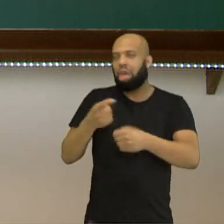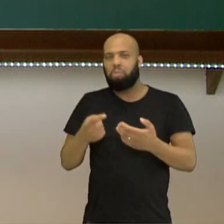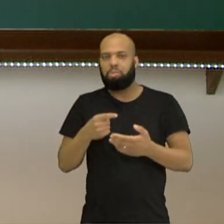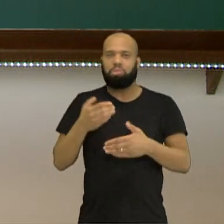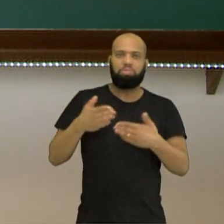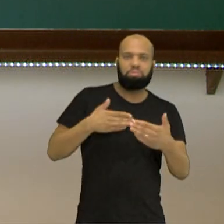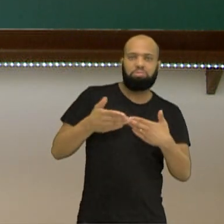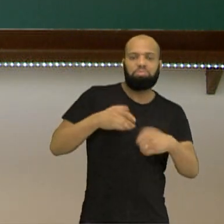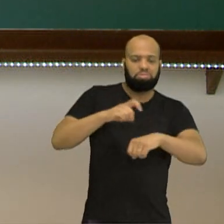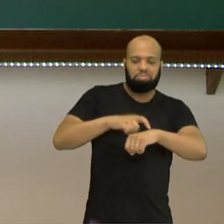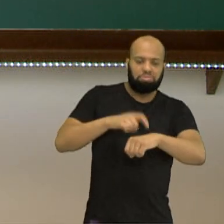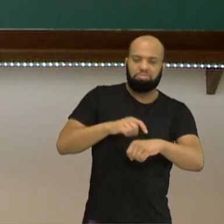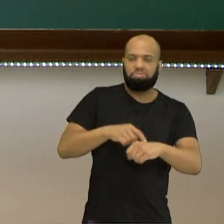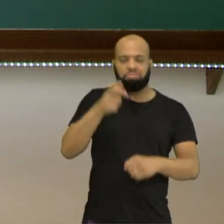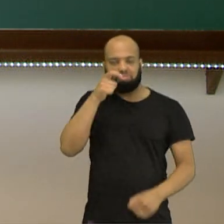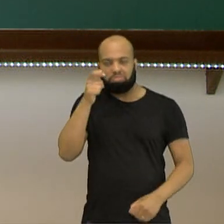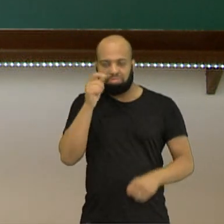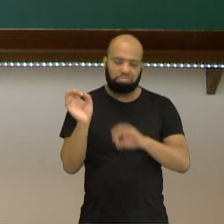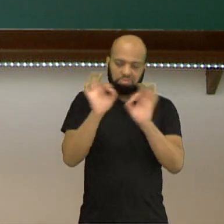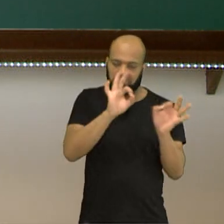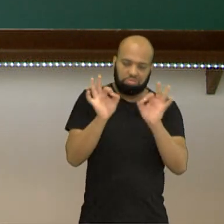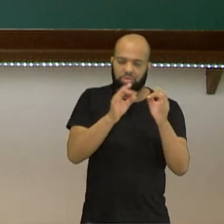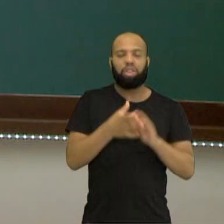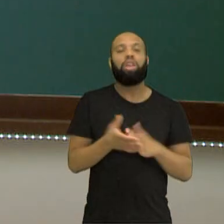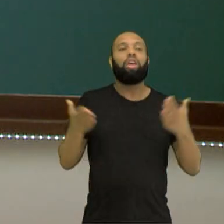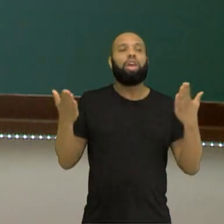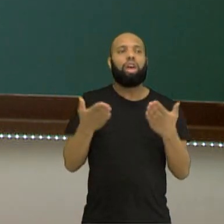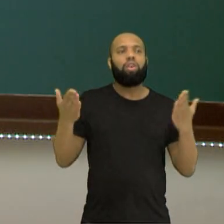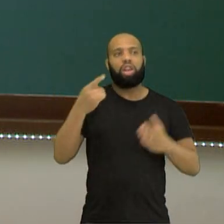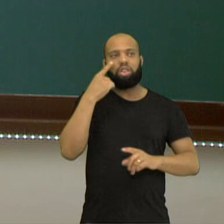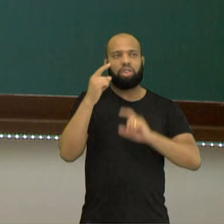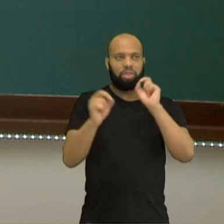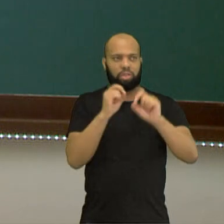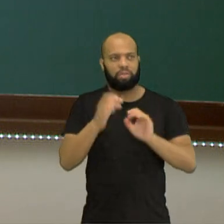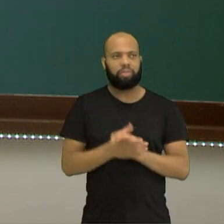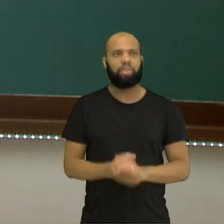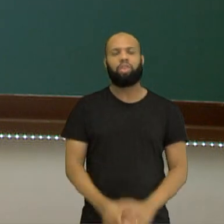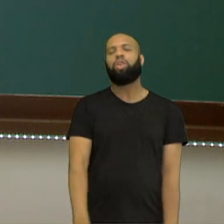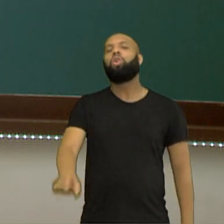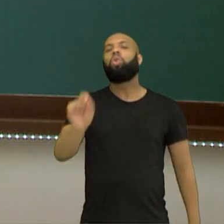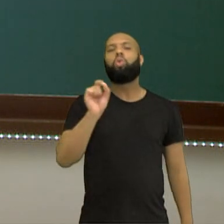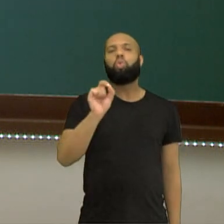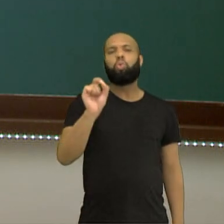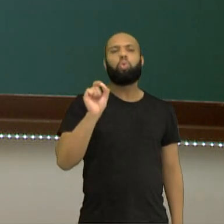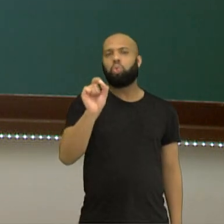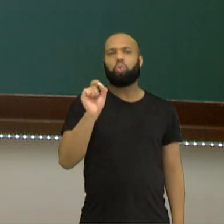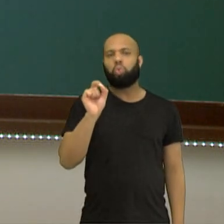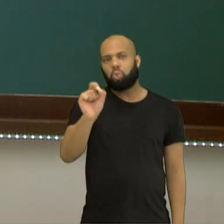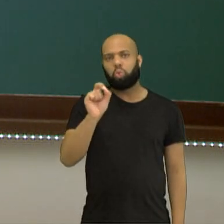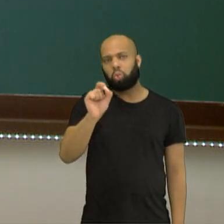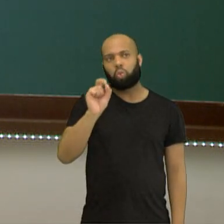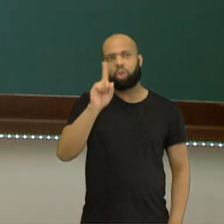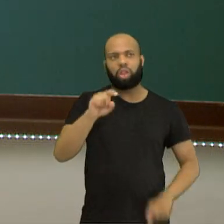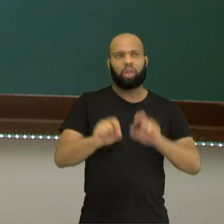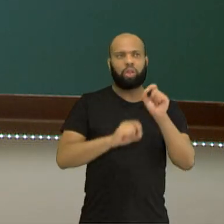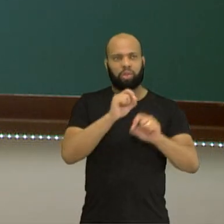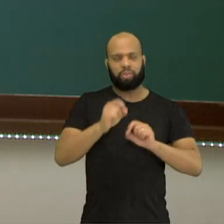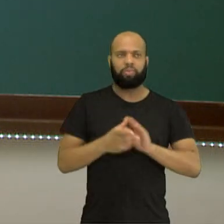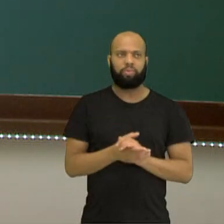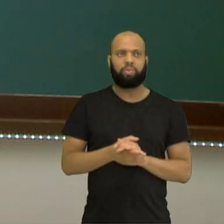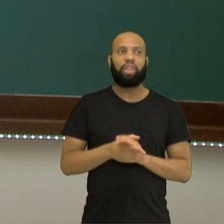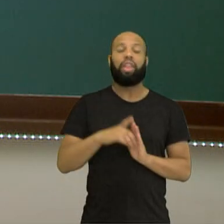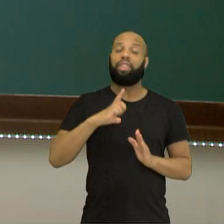então? Agora nós vamos ver quais são os